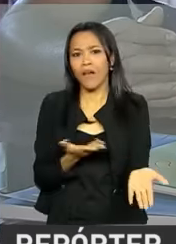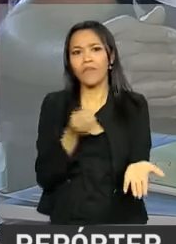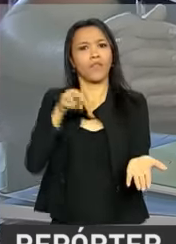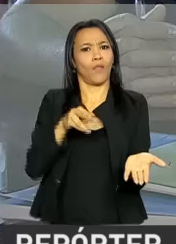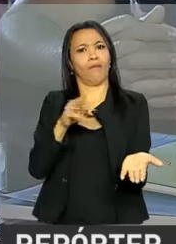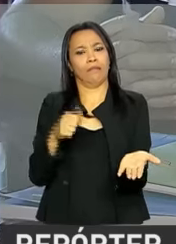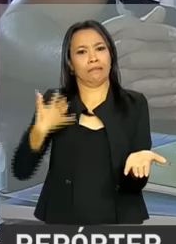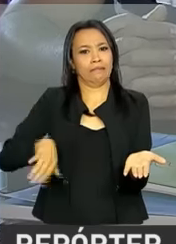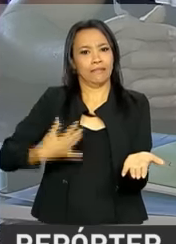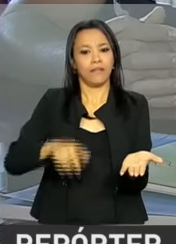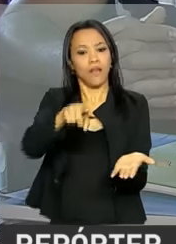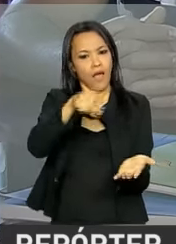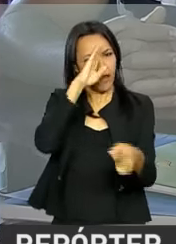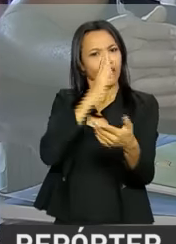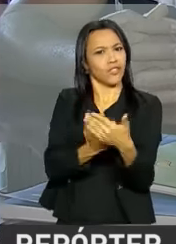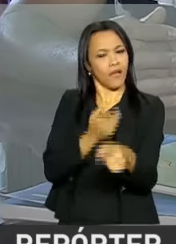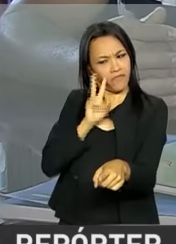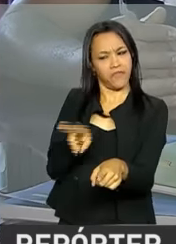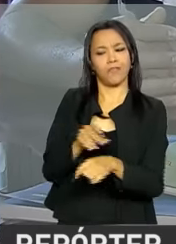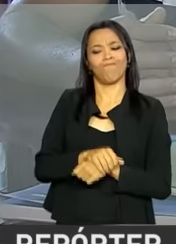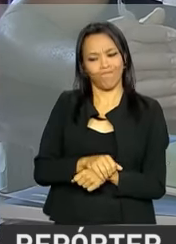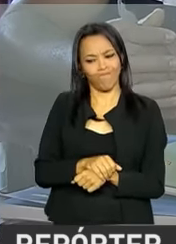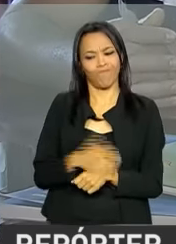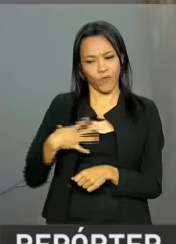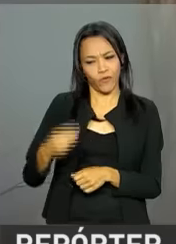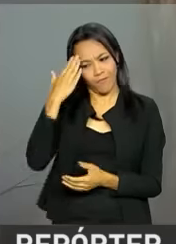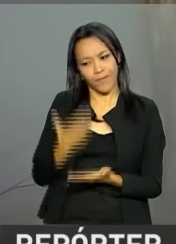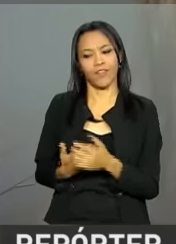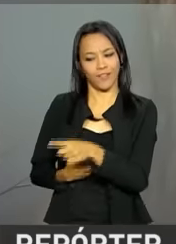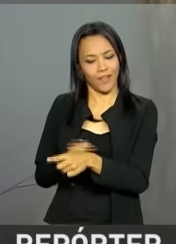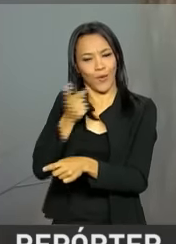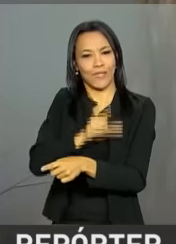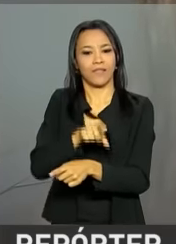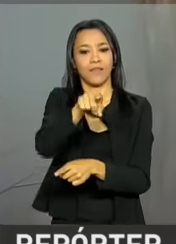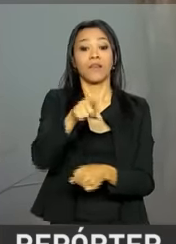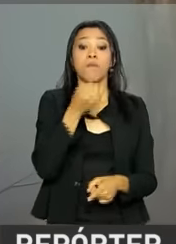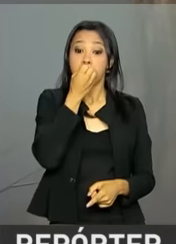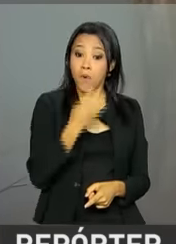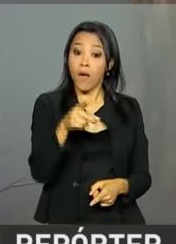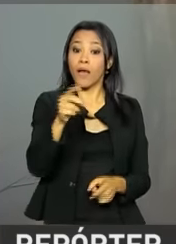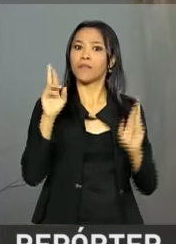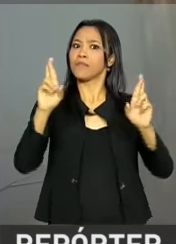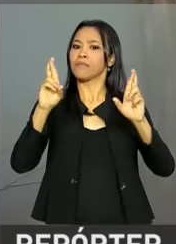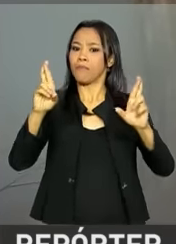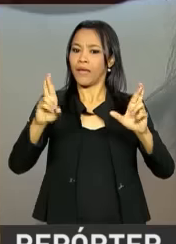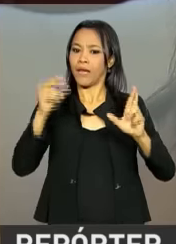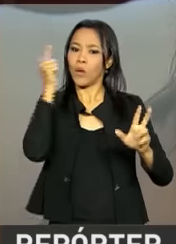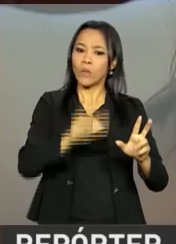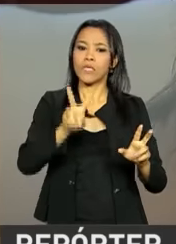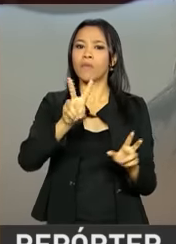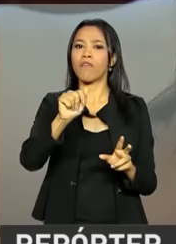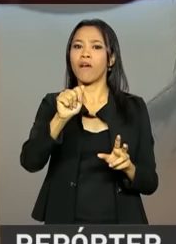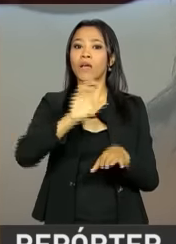acreditava sim é porque a gente acredita sempre né no filho com o bom resultado Gabriela espera conseguir uma vaga no